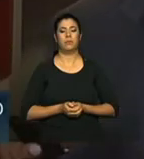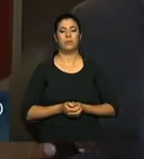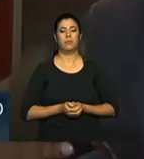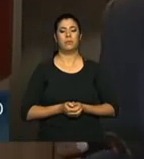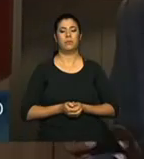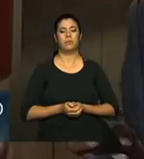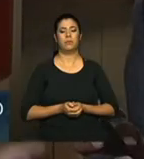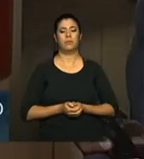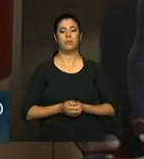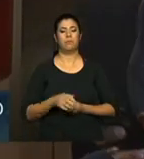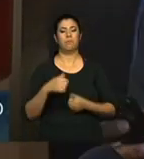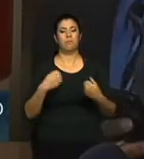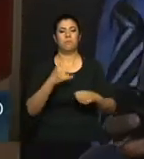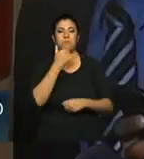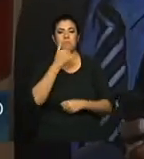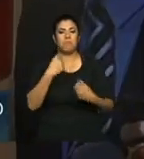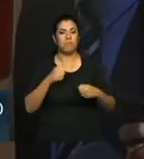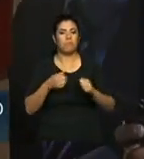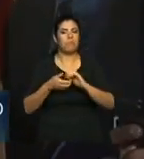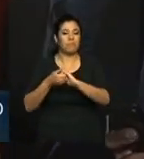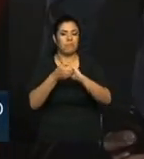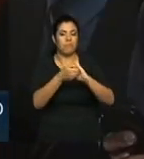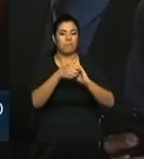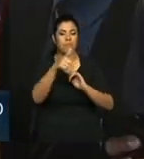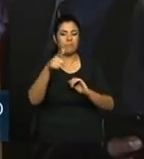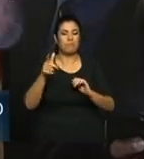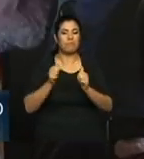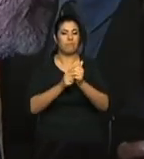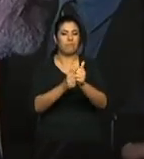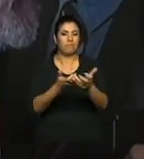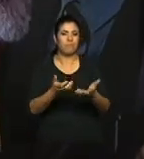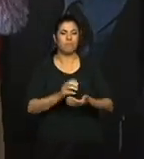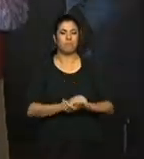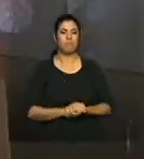não lembra o meu discurso também, está lá, o que eu realmente penso.